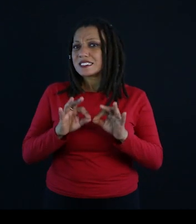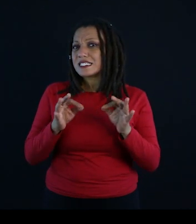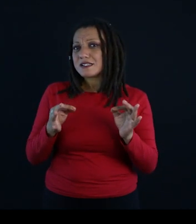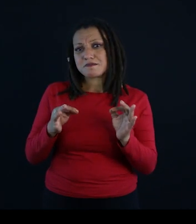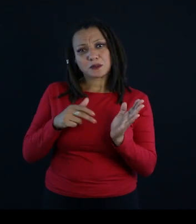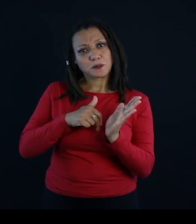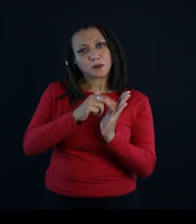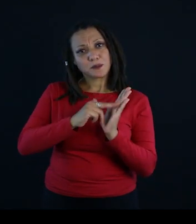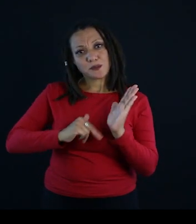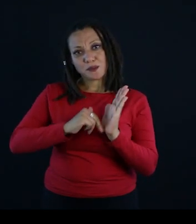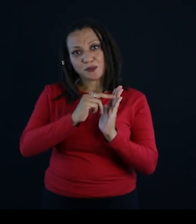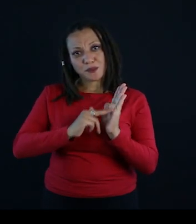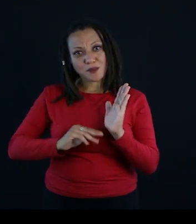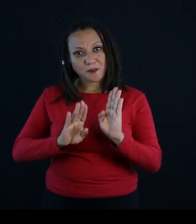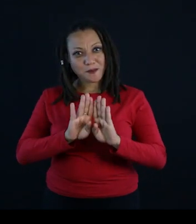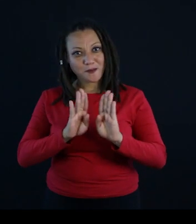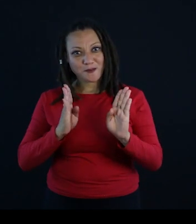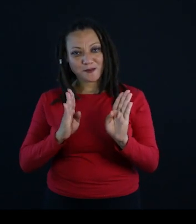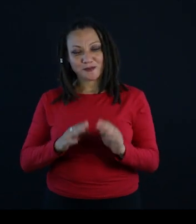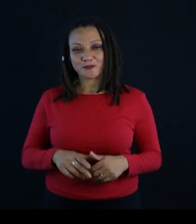ó.